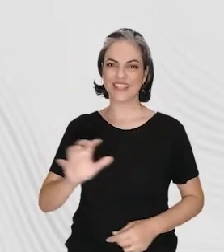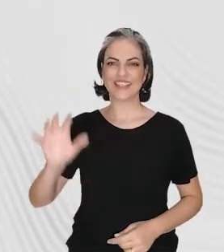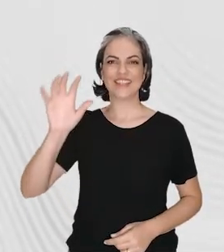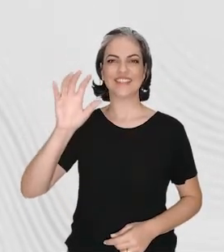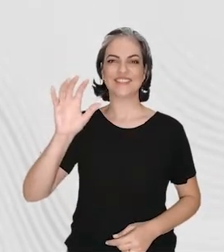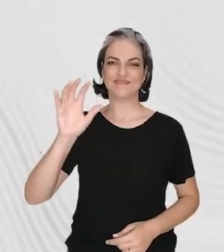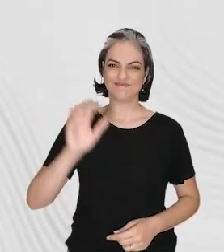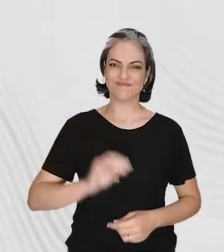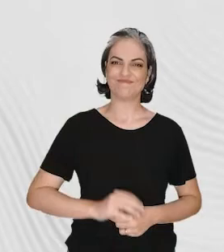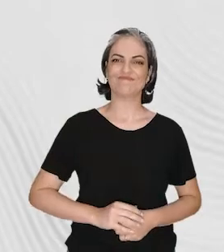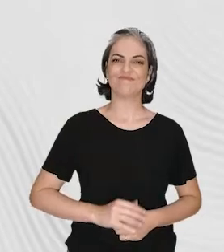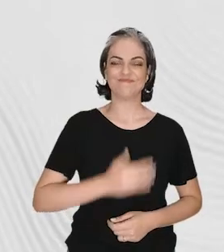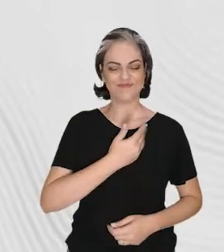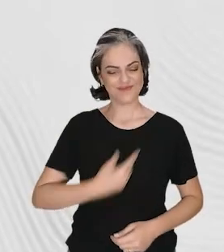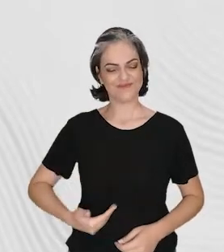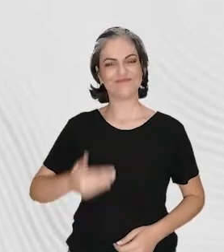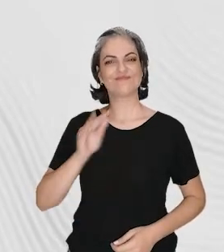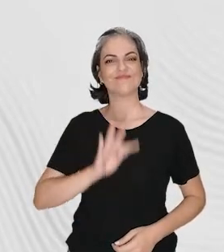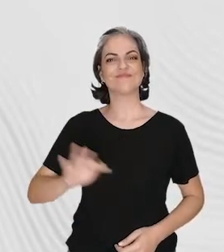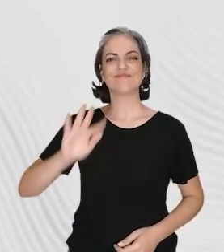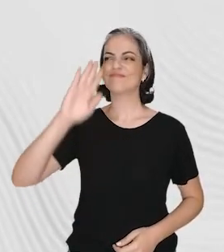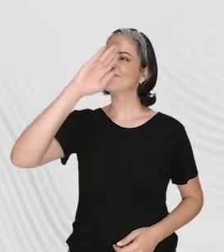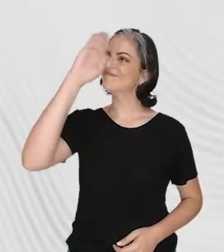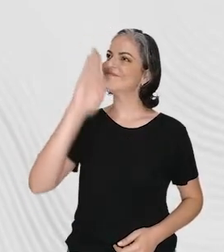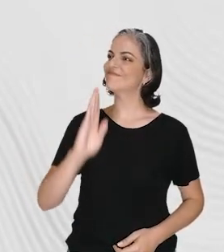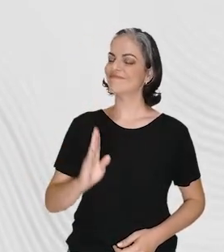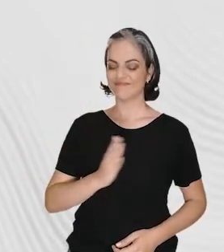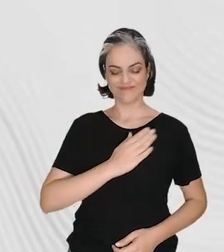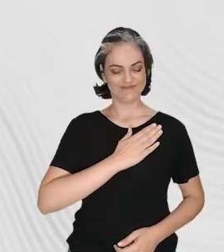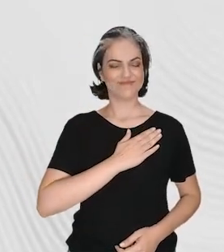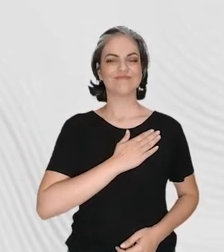do Desenvolvimento Regional. Governo Federal. Pátria Amada Brasil.